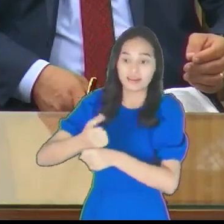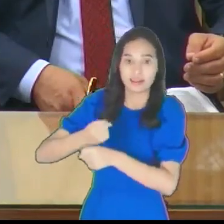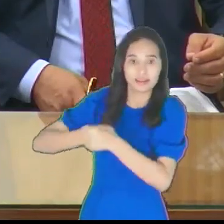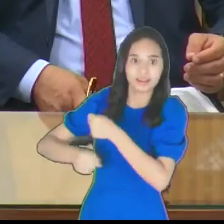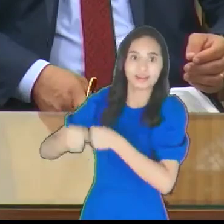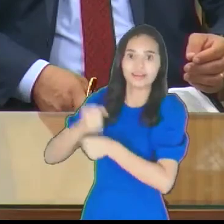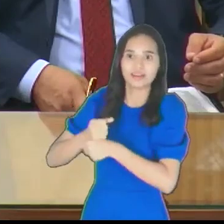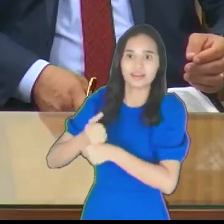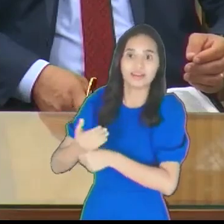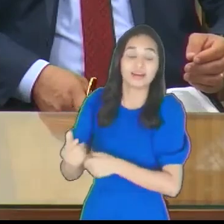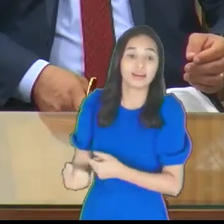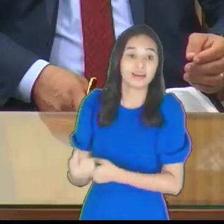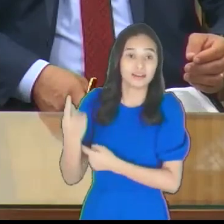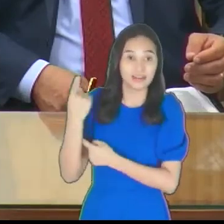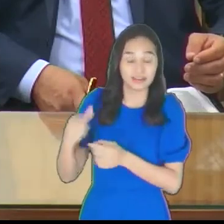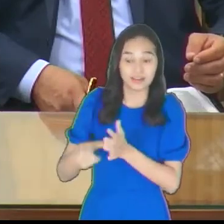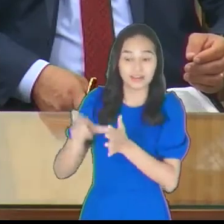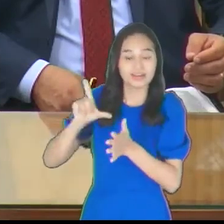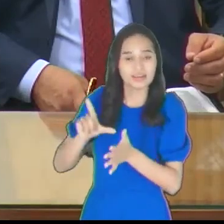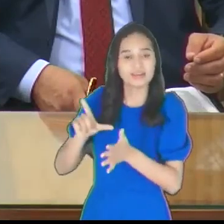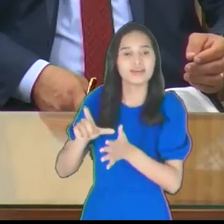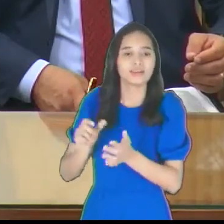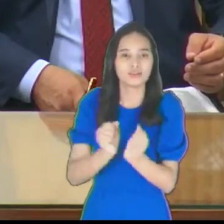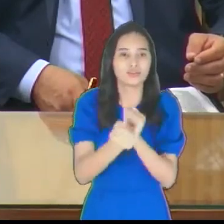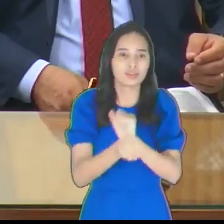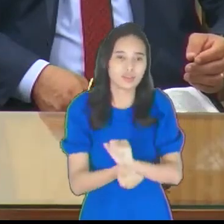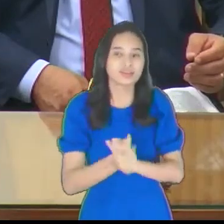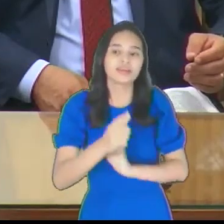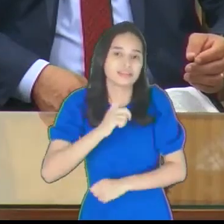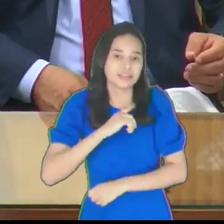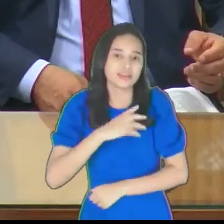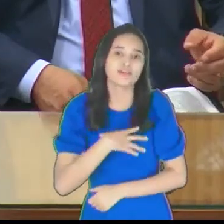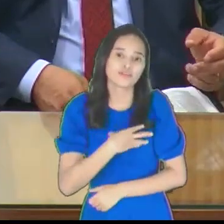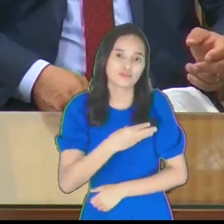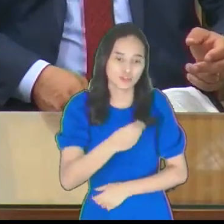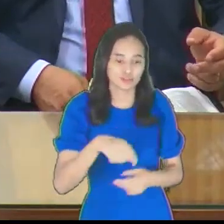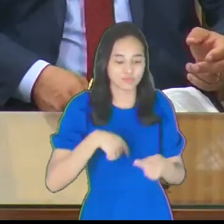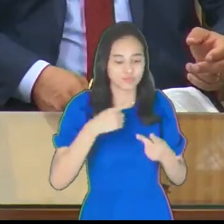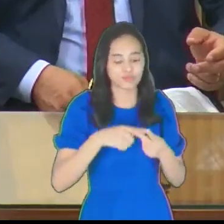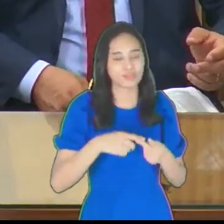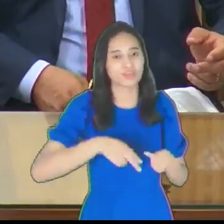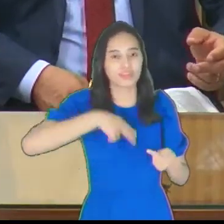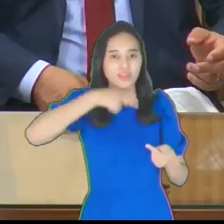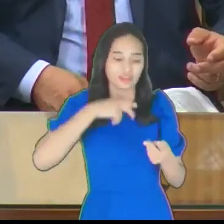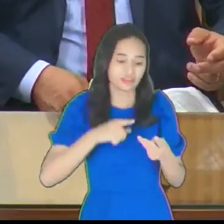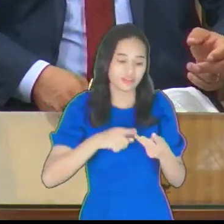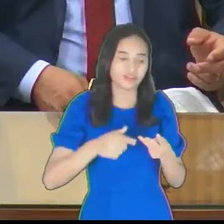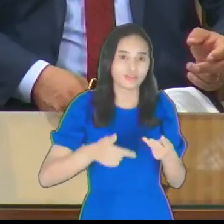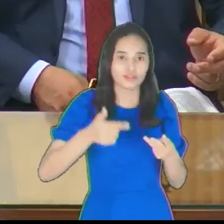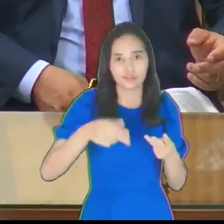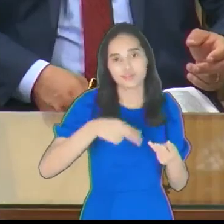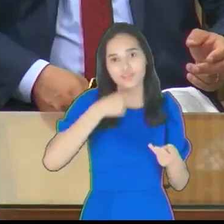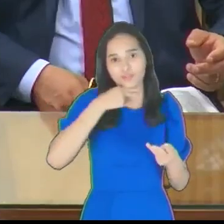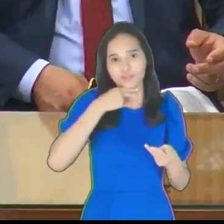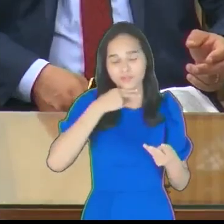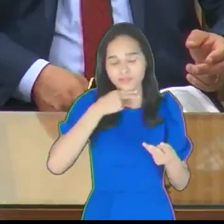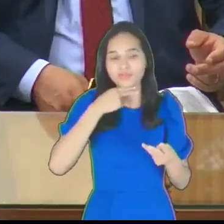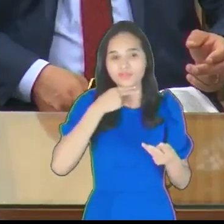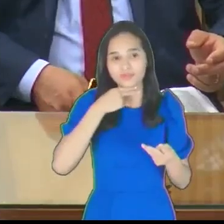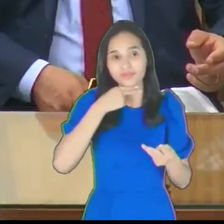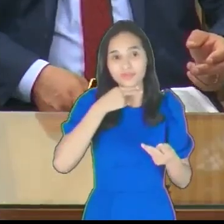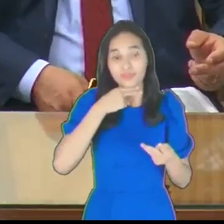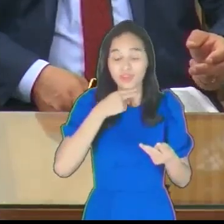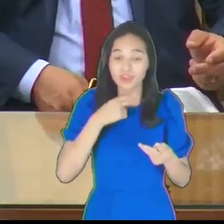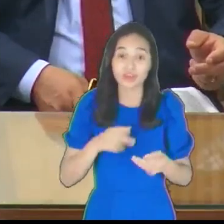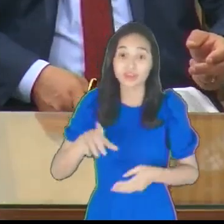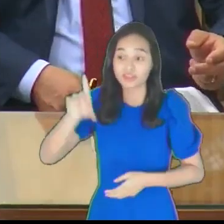quando veio o cativeiro, não só tinha filhos, tinha netos, bisnetos, tataranetos. Quer dizer, Deus disse: olha, os teus